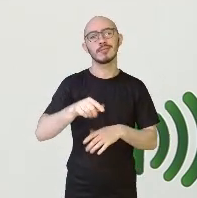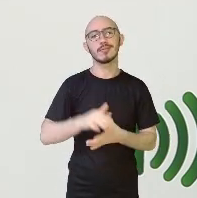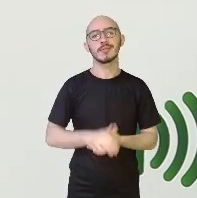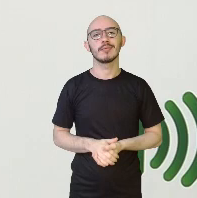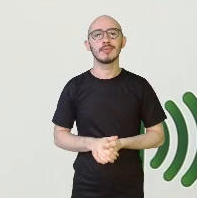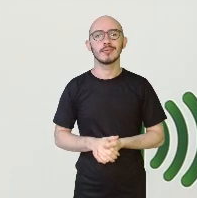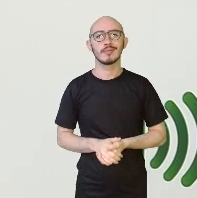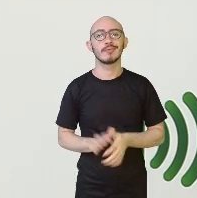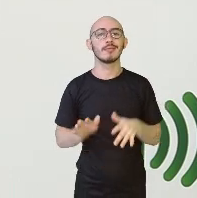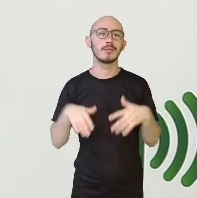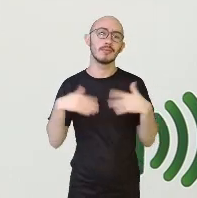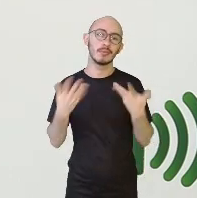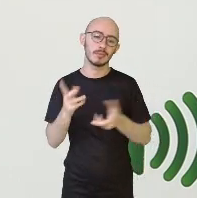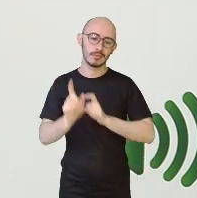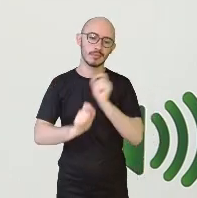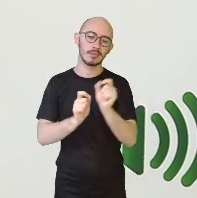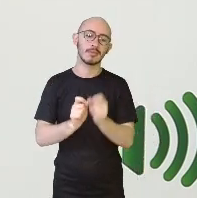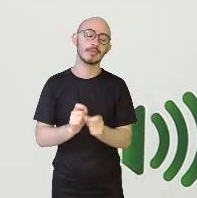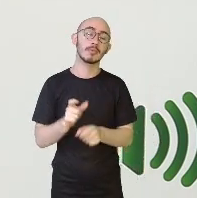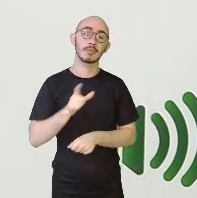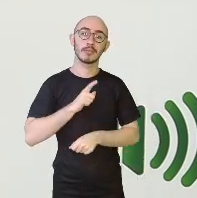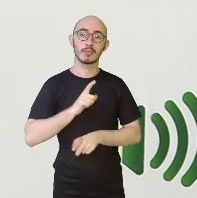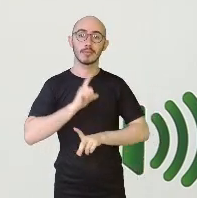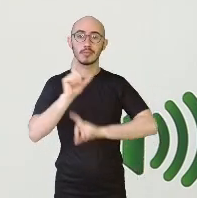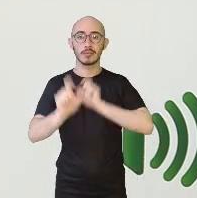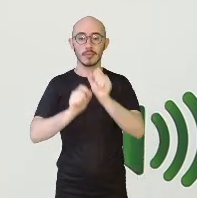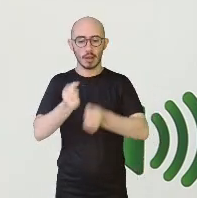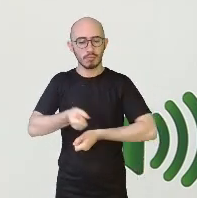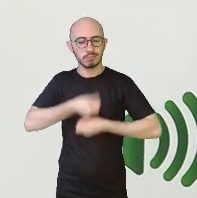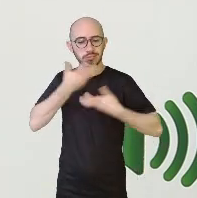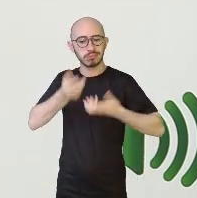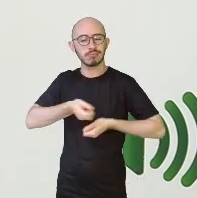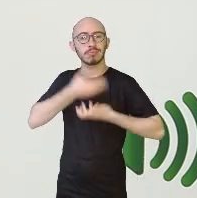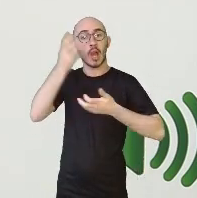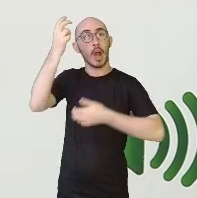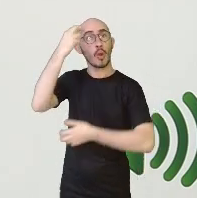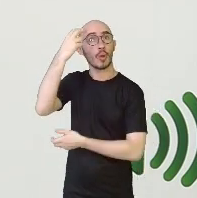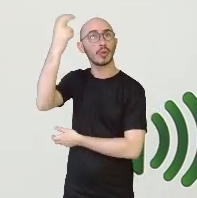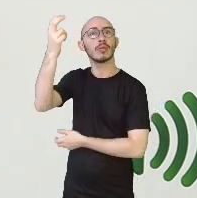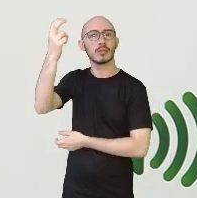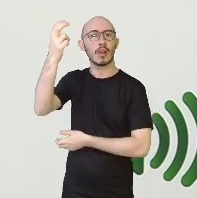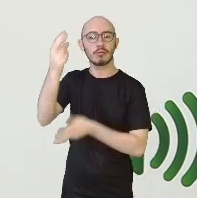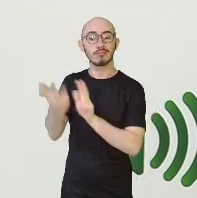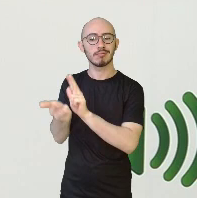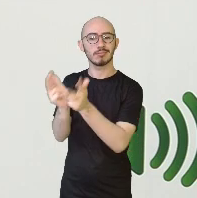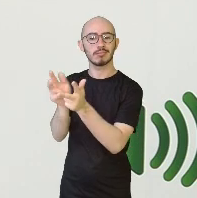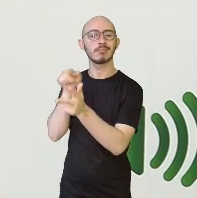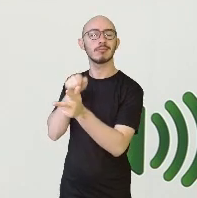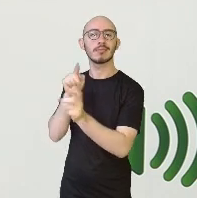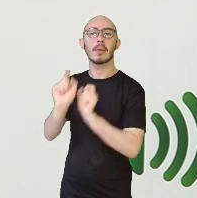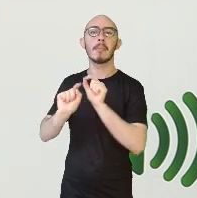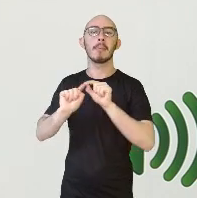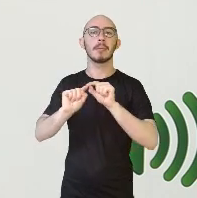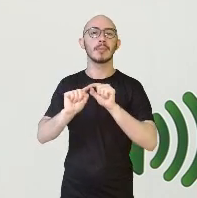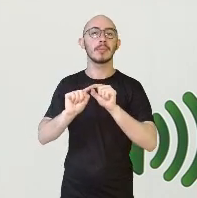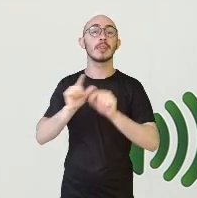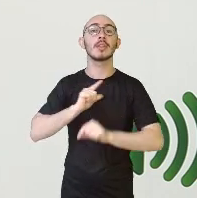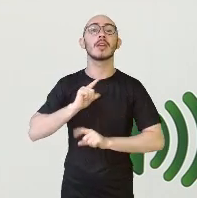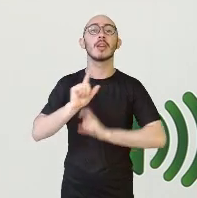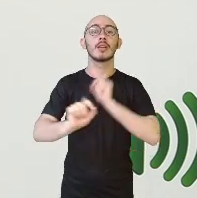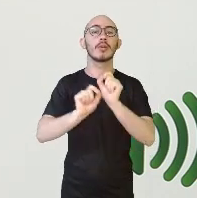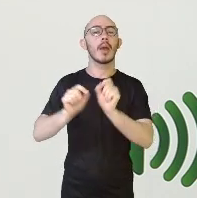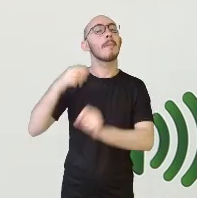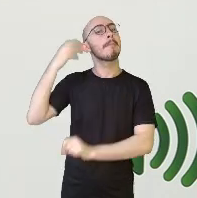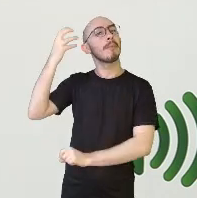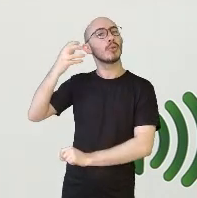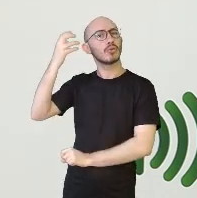vocês. E assim, nós temos uma manifestação cultural como a capoeira, que traz essa musicalidade muito forte, por isso